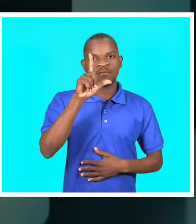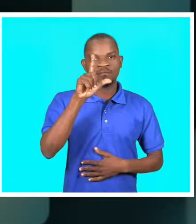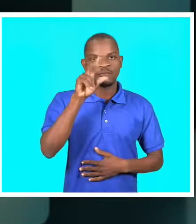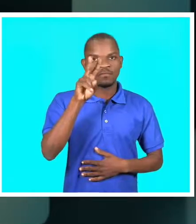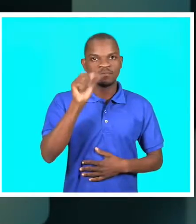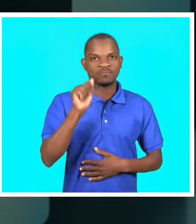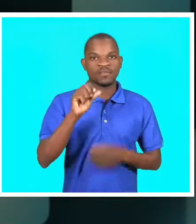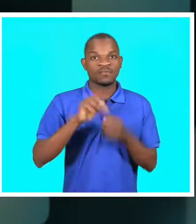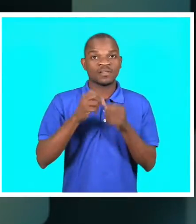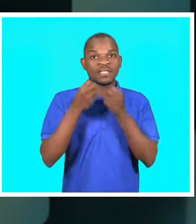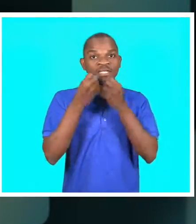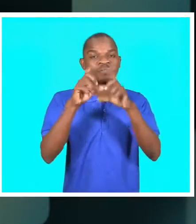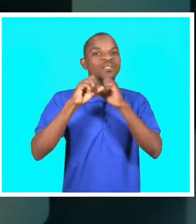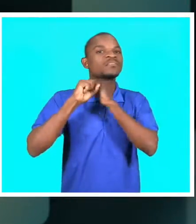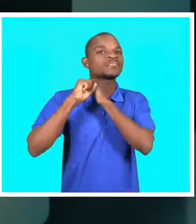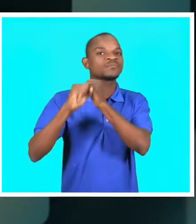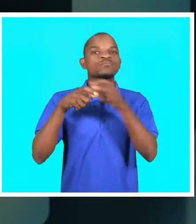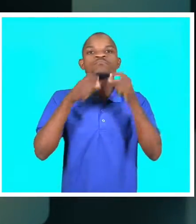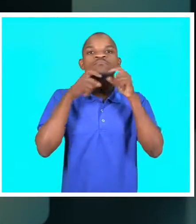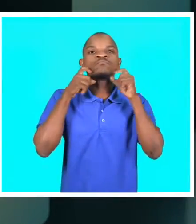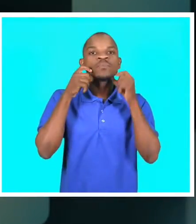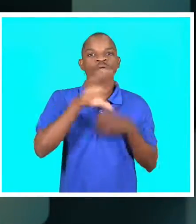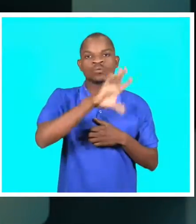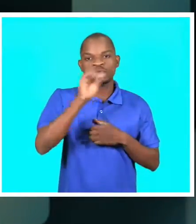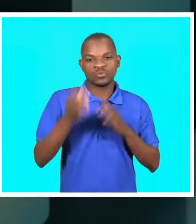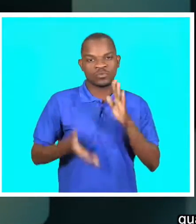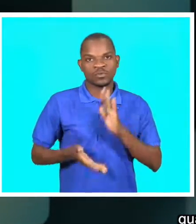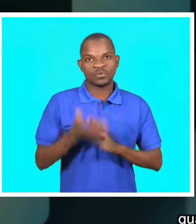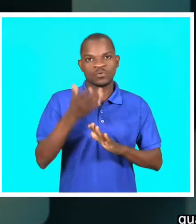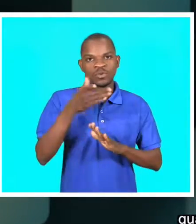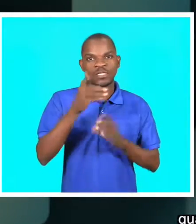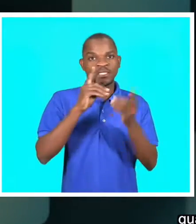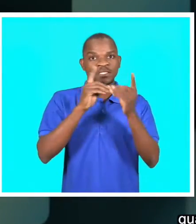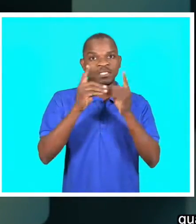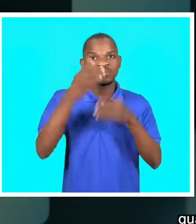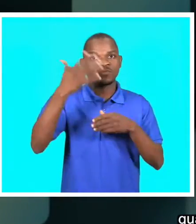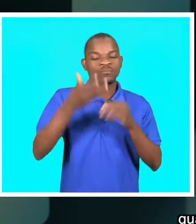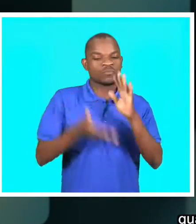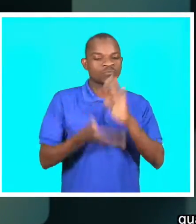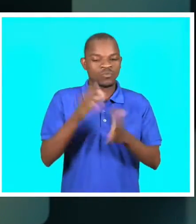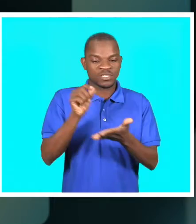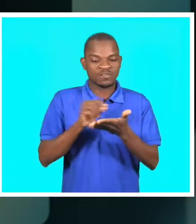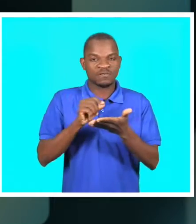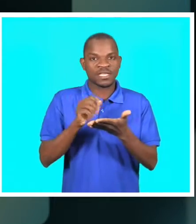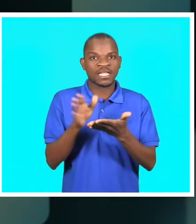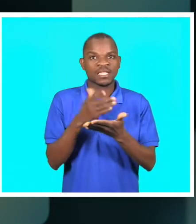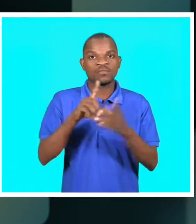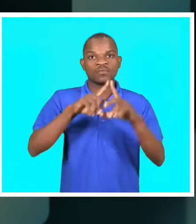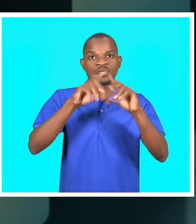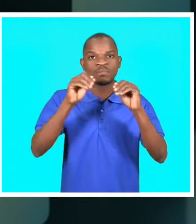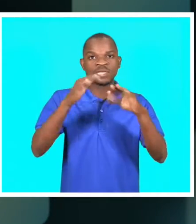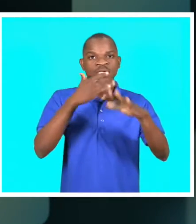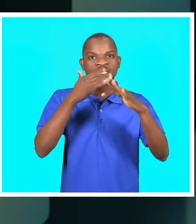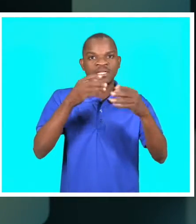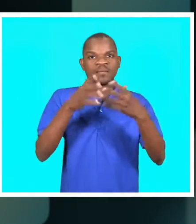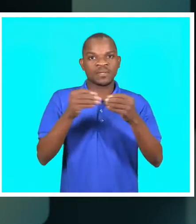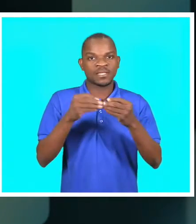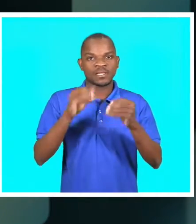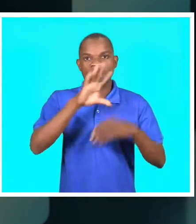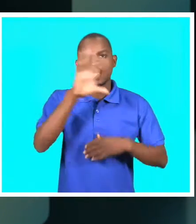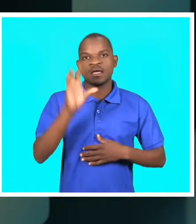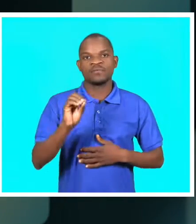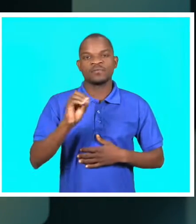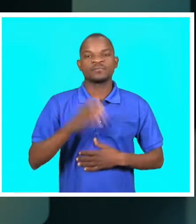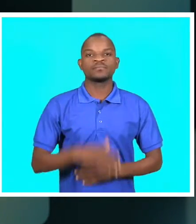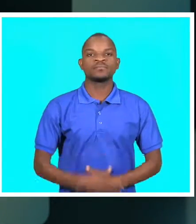na escravatura em Moçambique. Tudo começou quando o realizador estava a escrever o seu livro sobre instrumentos musicais